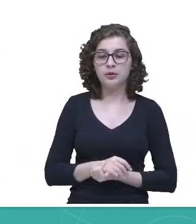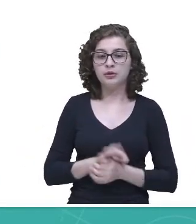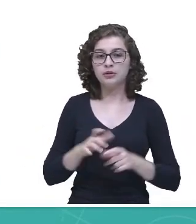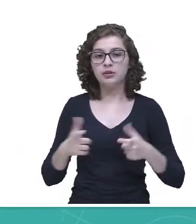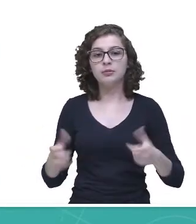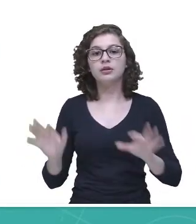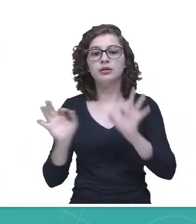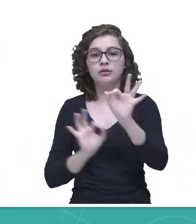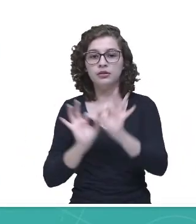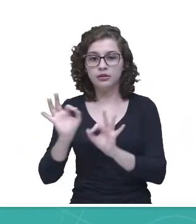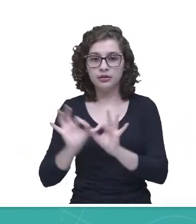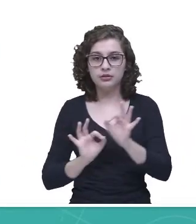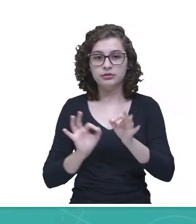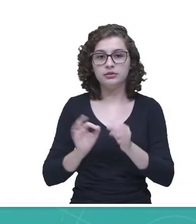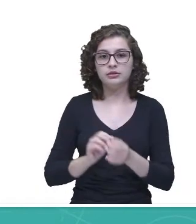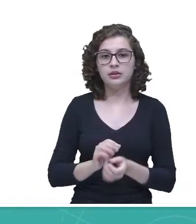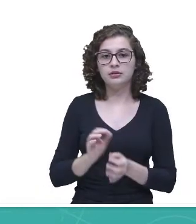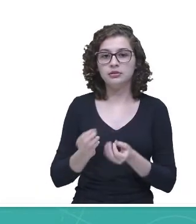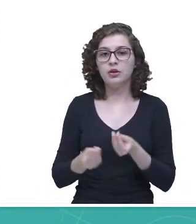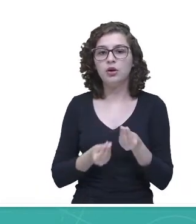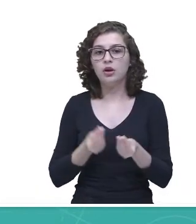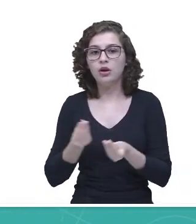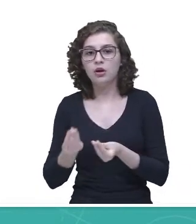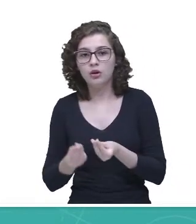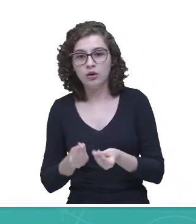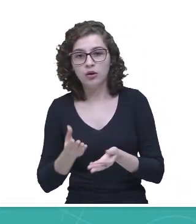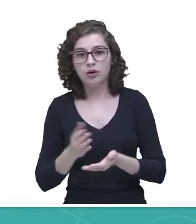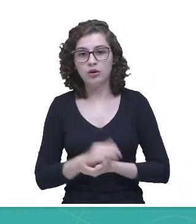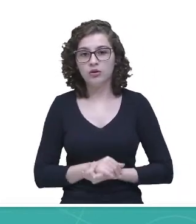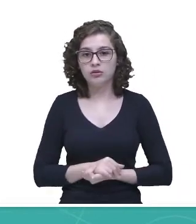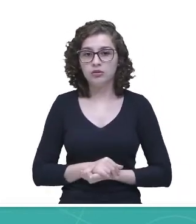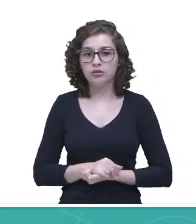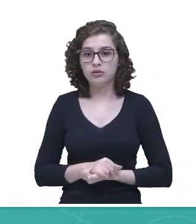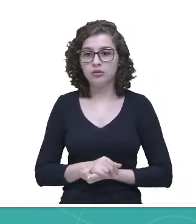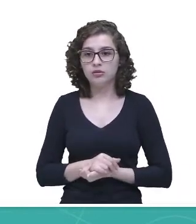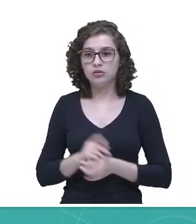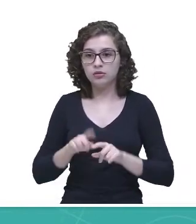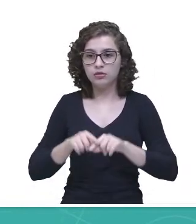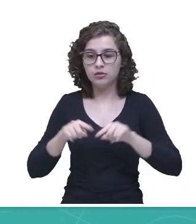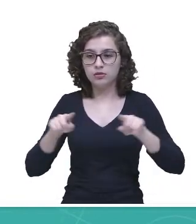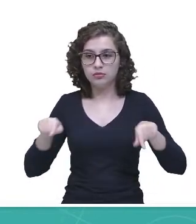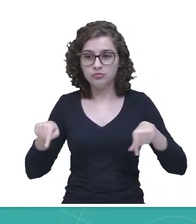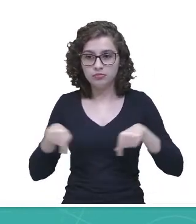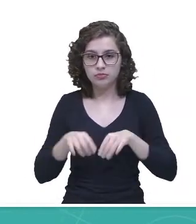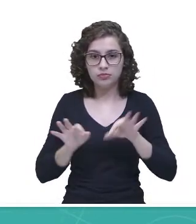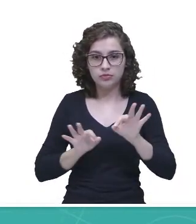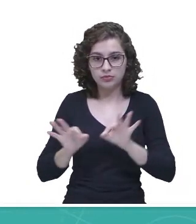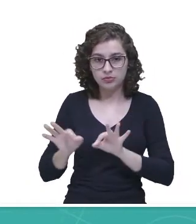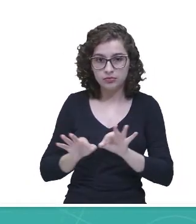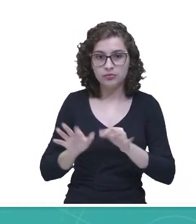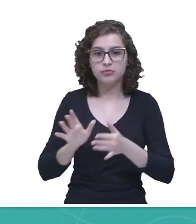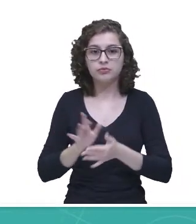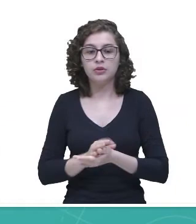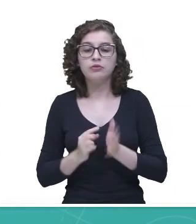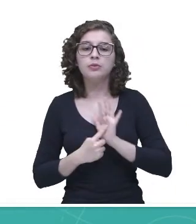termos de tamanho, organização e complexidade, e vão apresentar, olha,